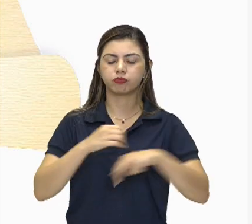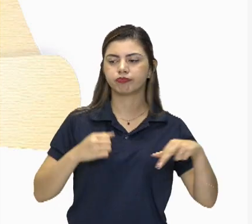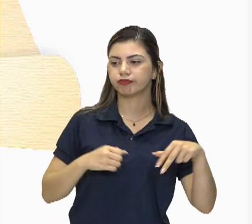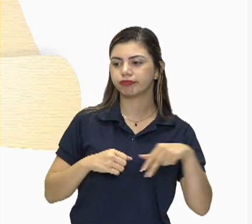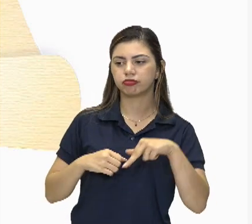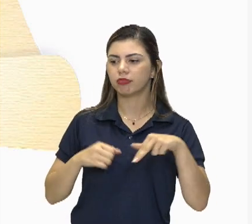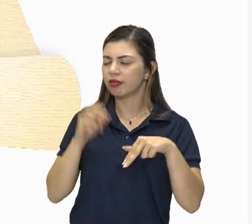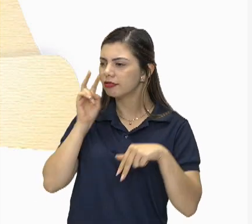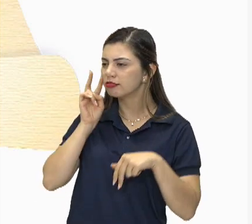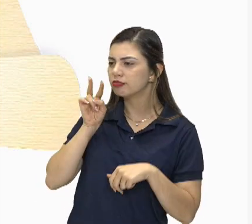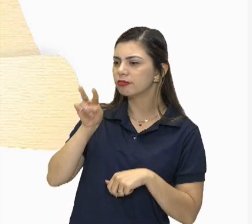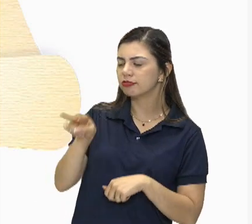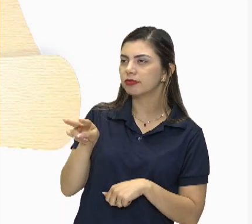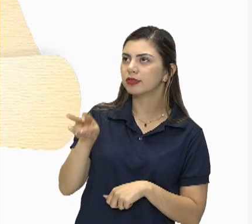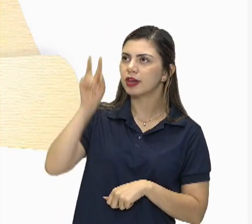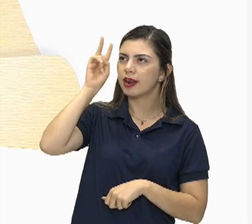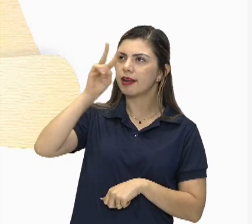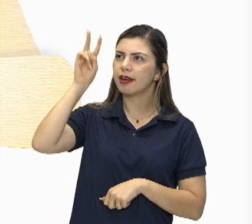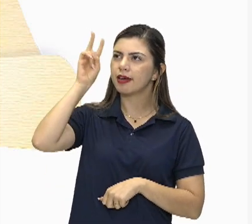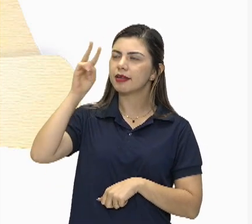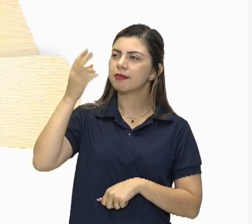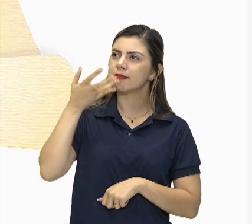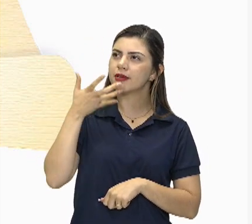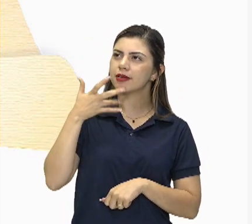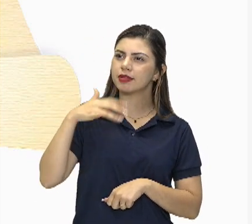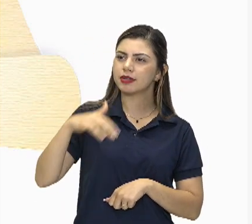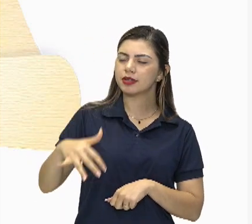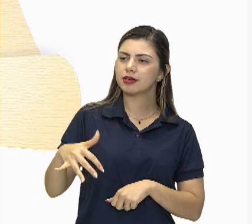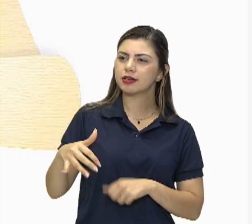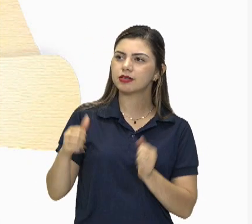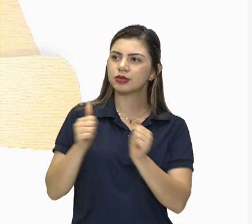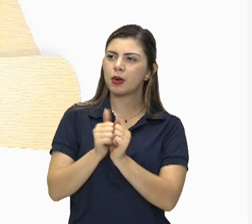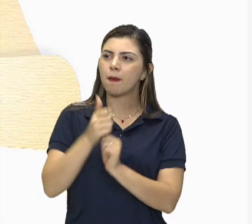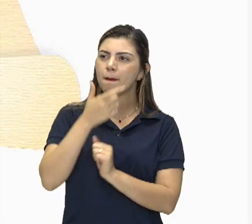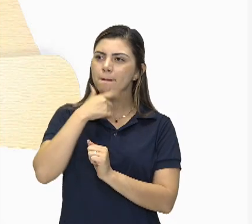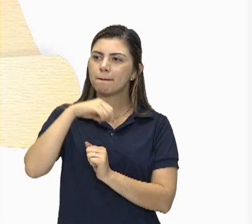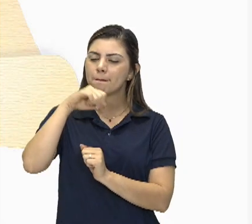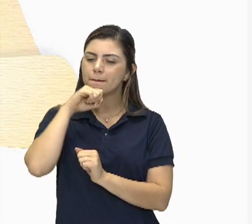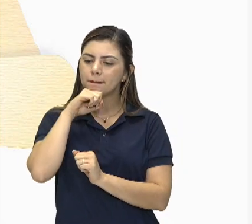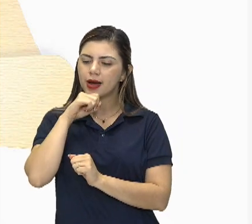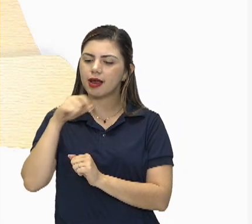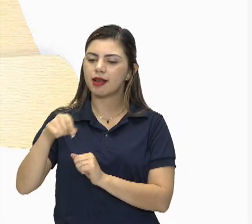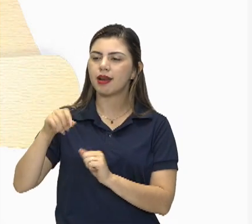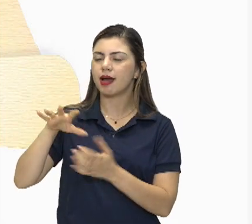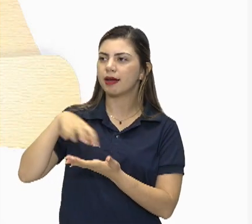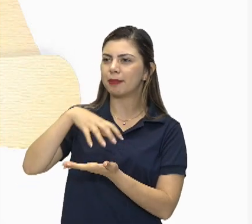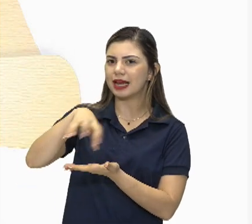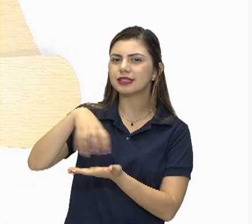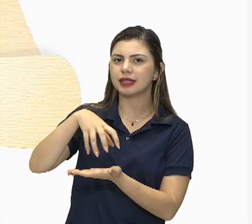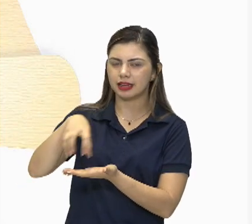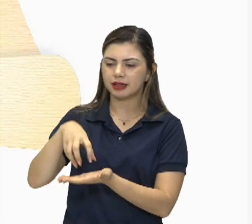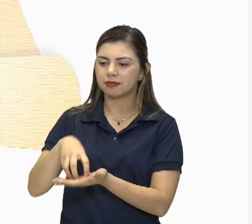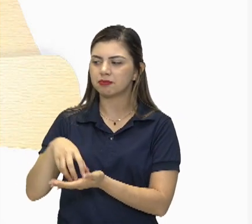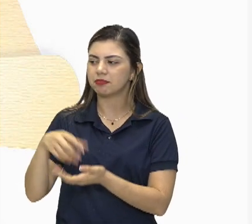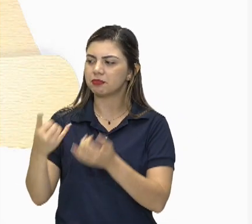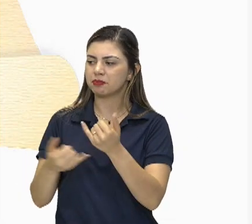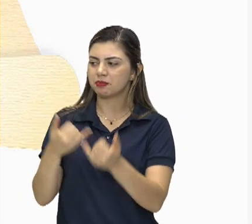viu criança, ele e seu pai, jogando dominó em uma praça.